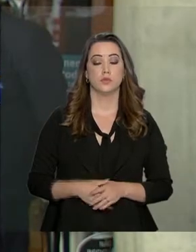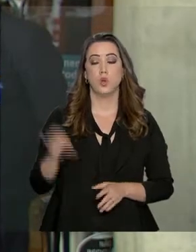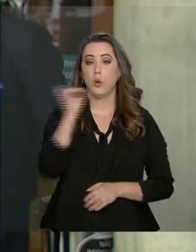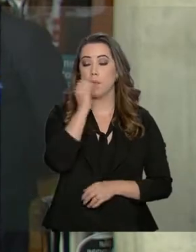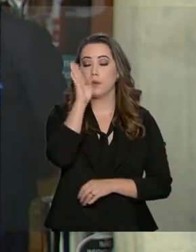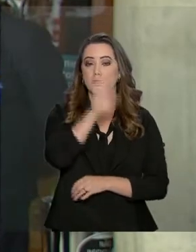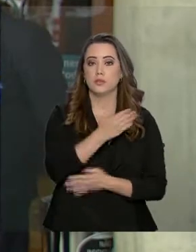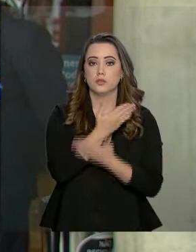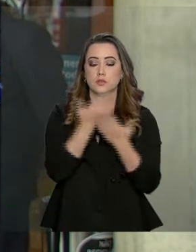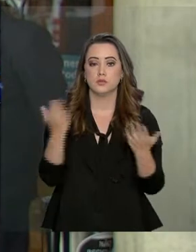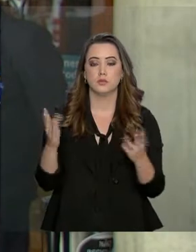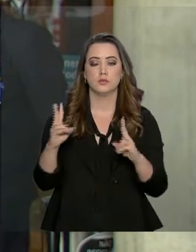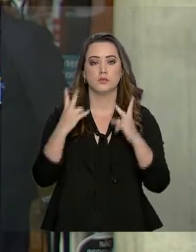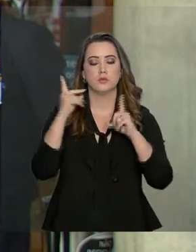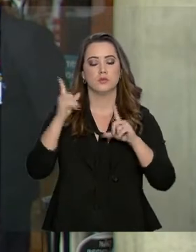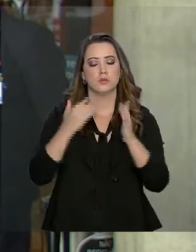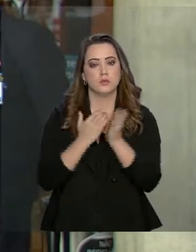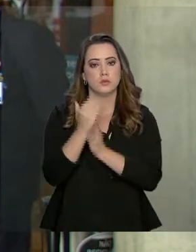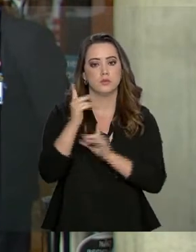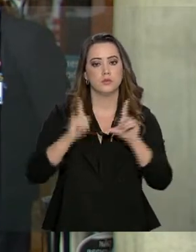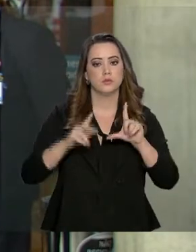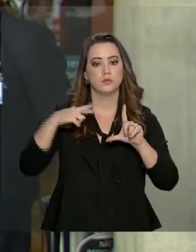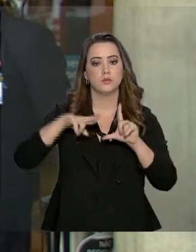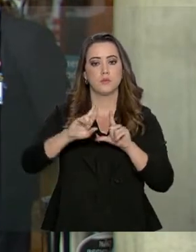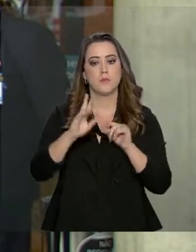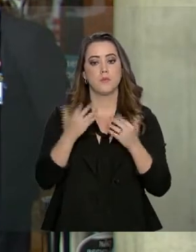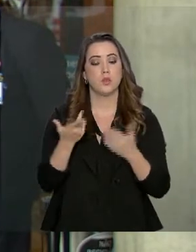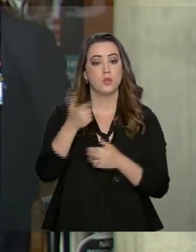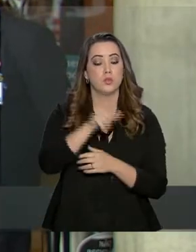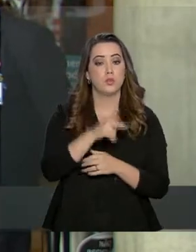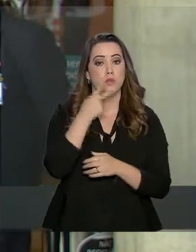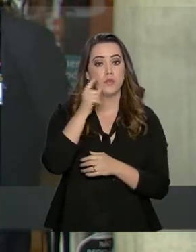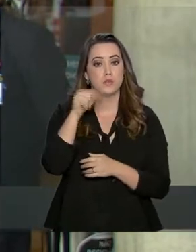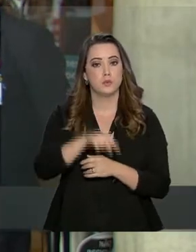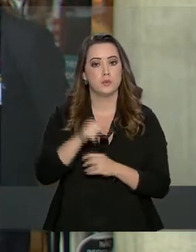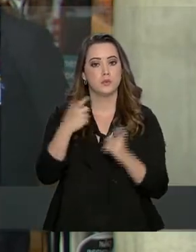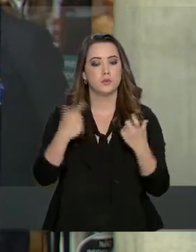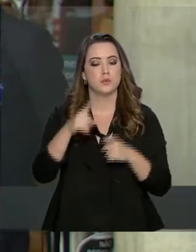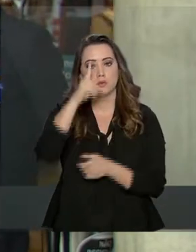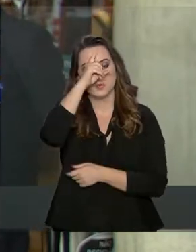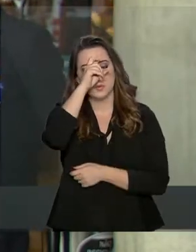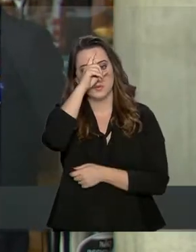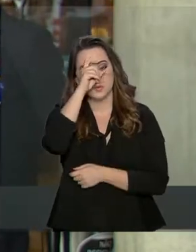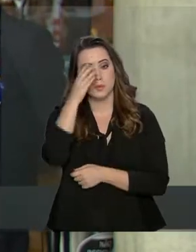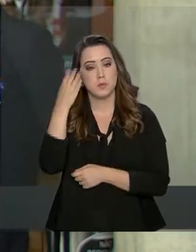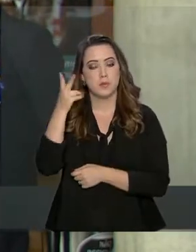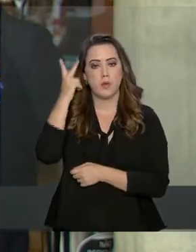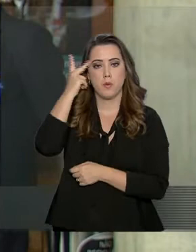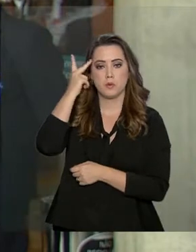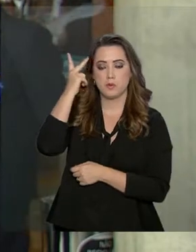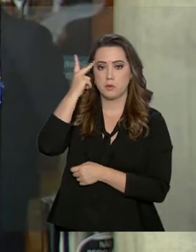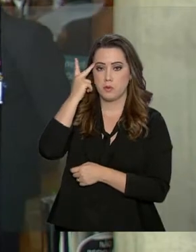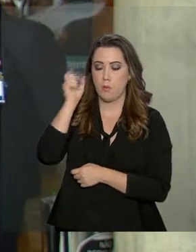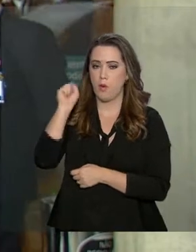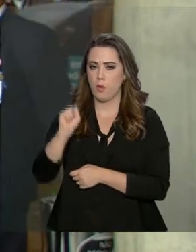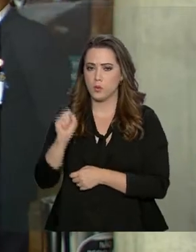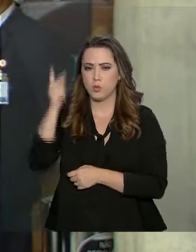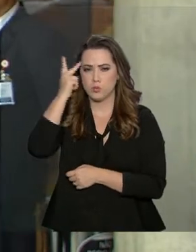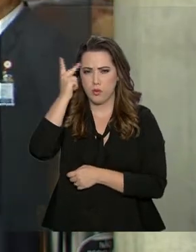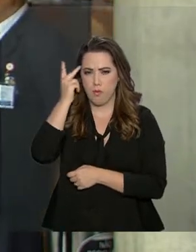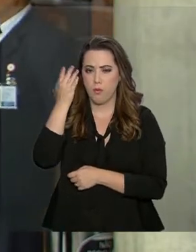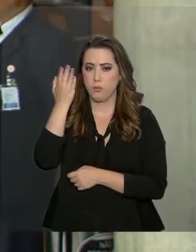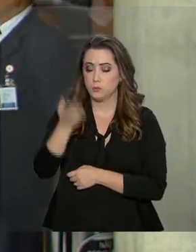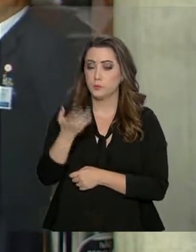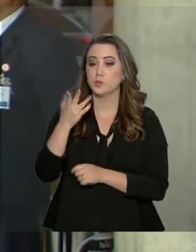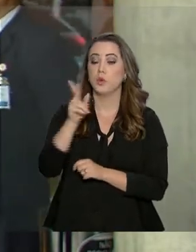Boa tarde a você que acompanha a programação da NBR. Voltamos a falar do Hospital Israelita Albert Einstein, na zona sul da capital paulista,